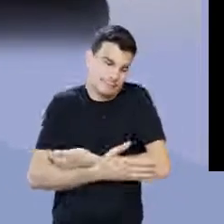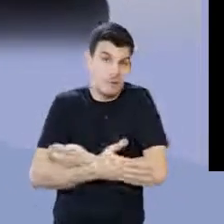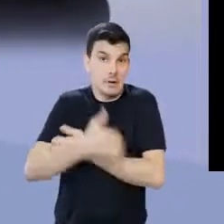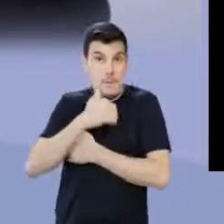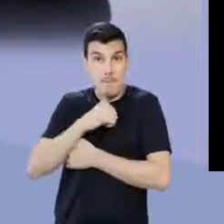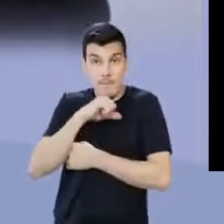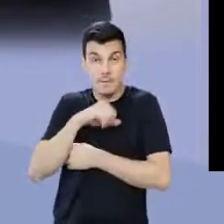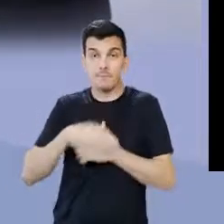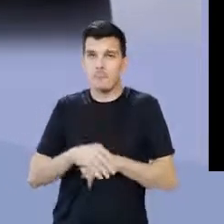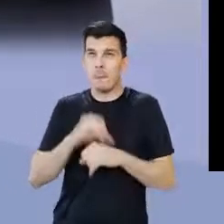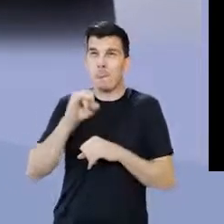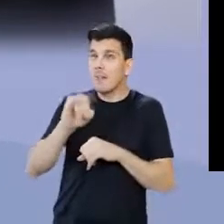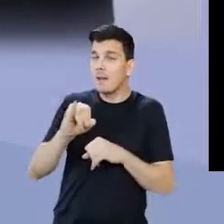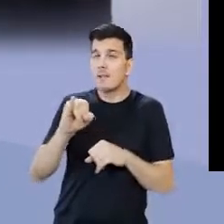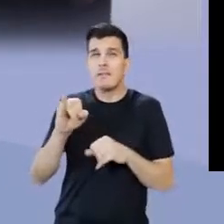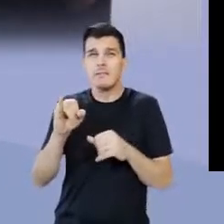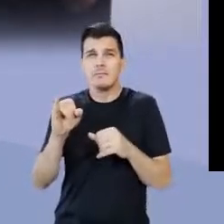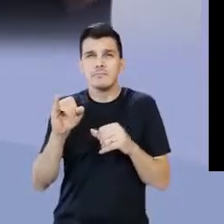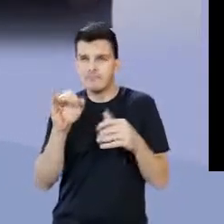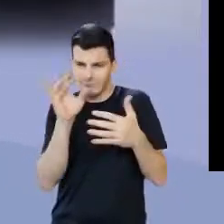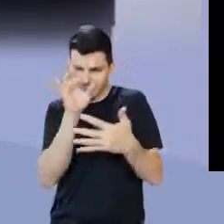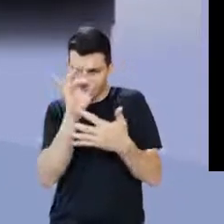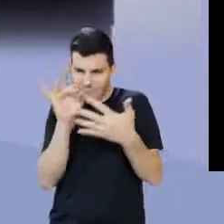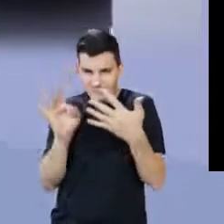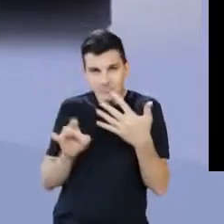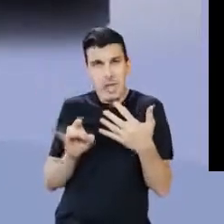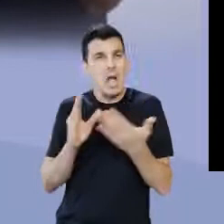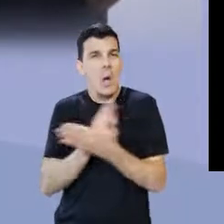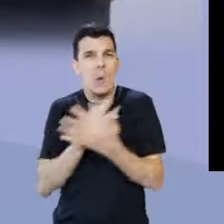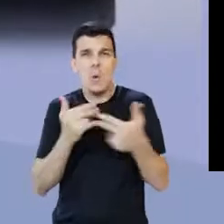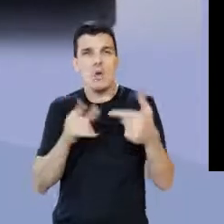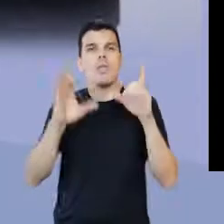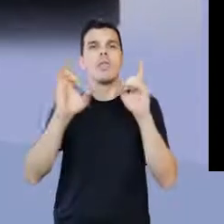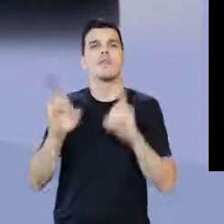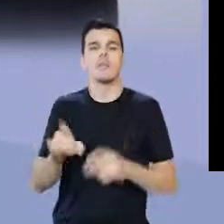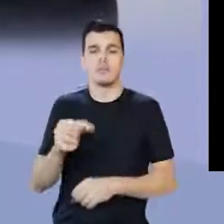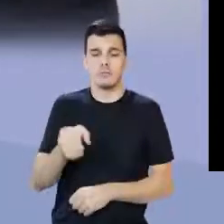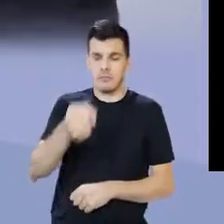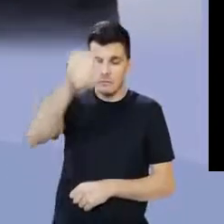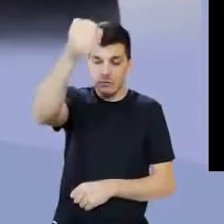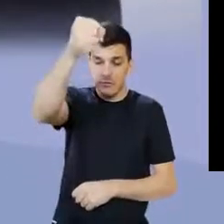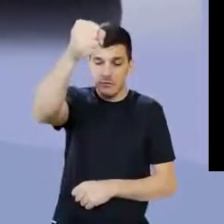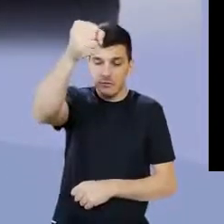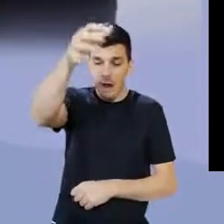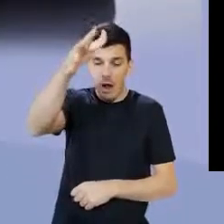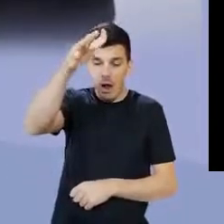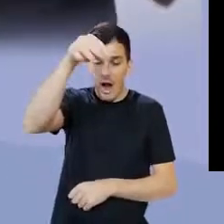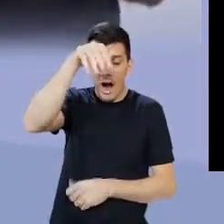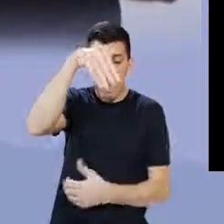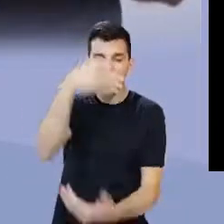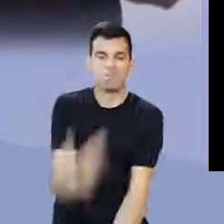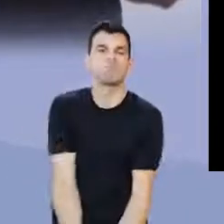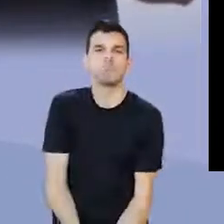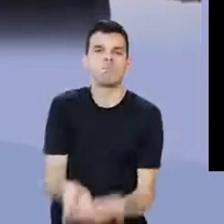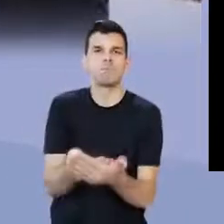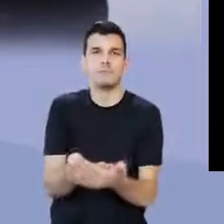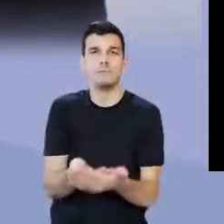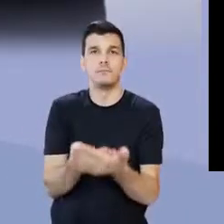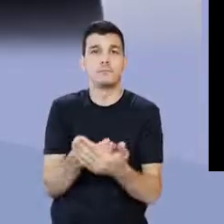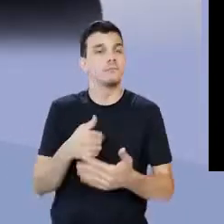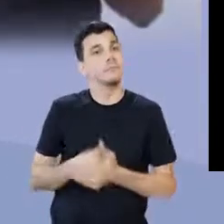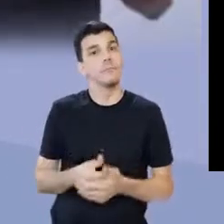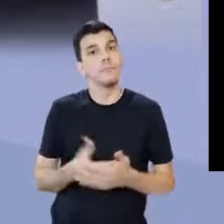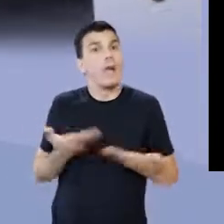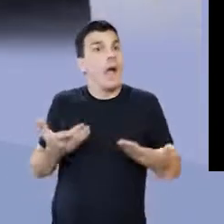se porventura ele tivesse um mínimo dedinho com alguma deficiência, dali de cima mesmo ele jogava o menino. Aí antes